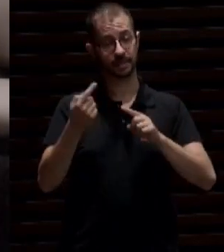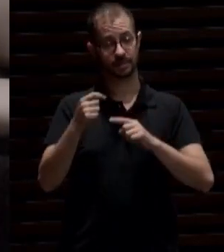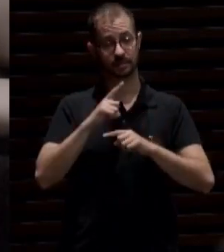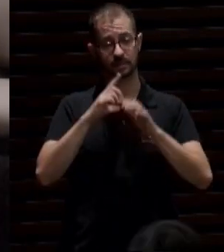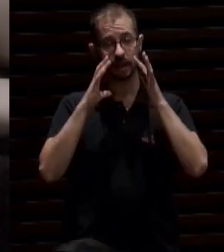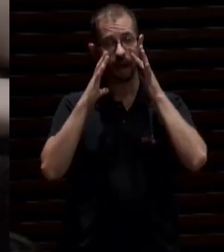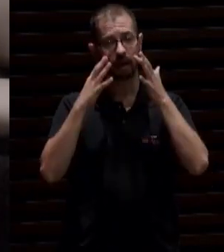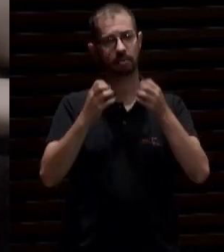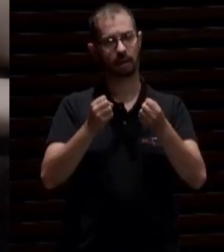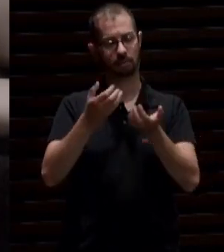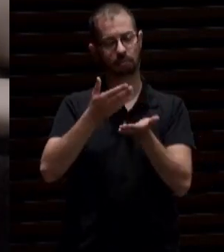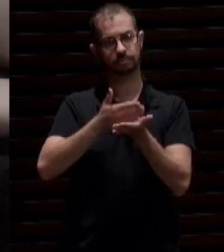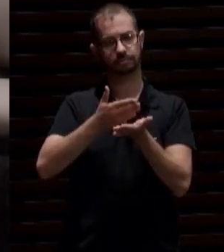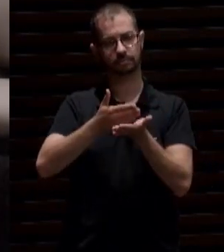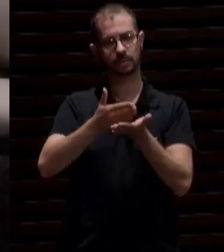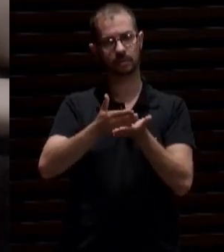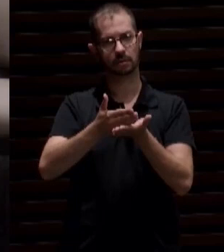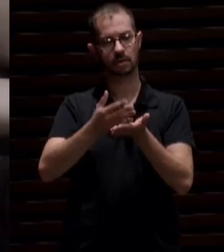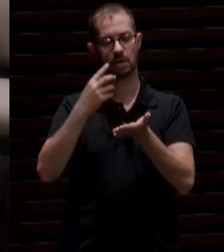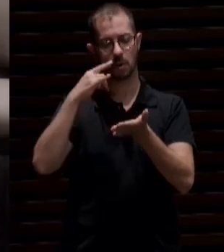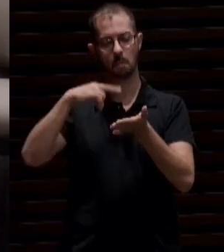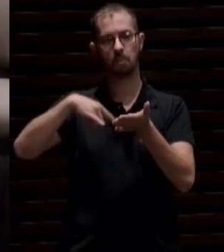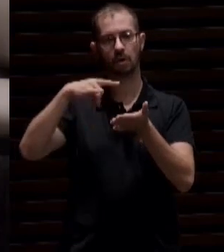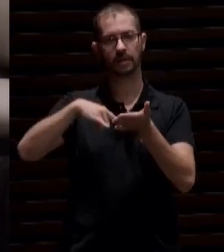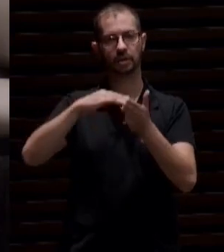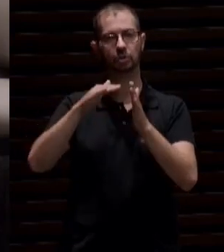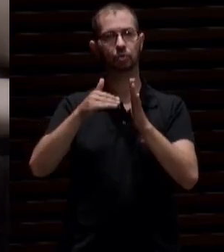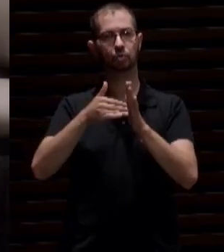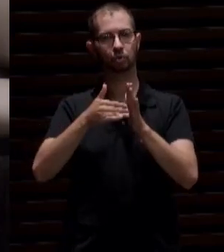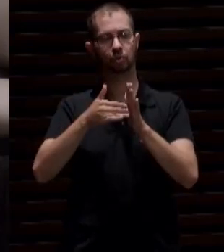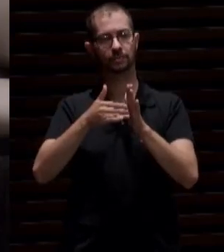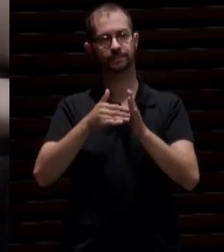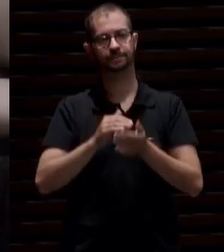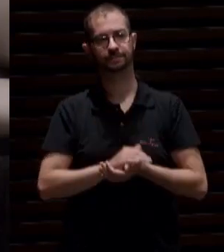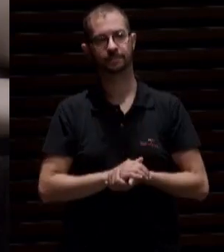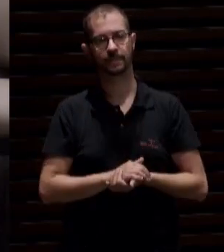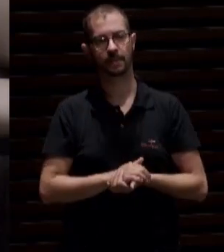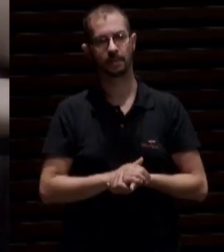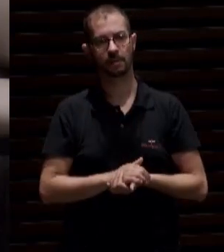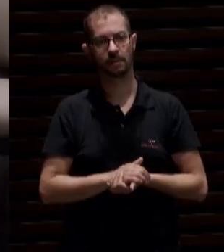isso para vocês porque às vezes vocês acabam acompanhando o boletim achando que tudo que vai ser dito está no boletim e não, tá?